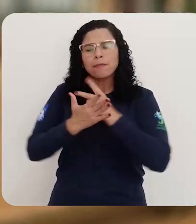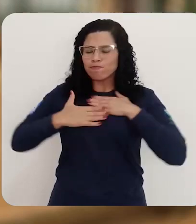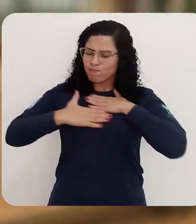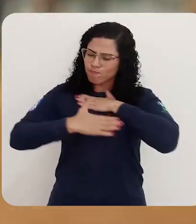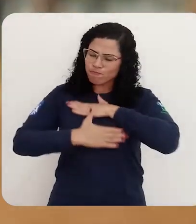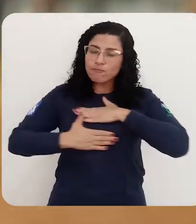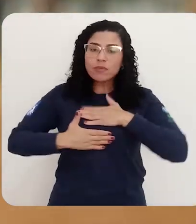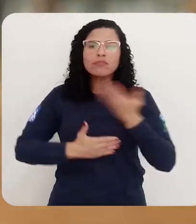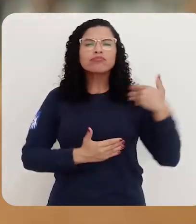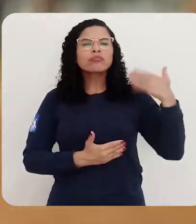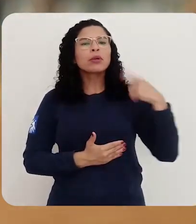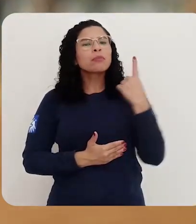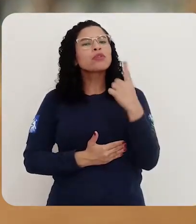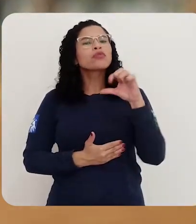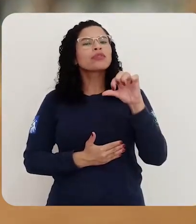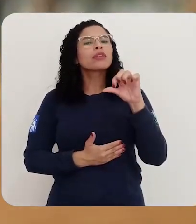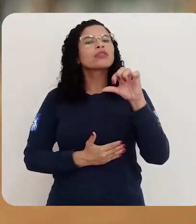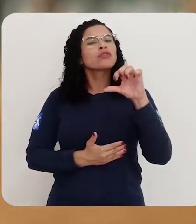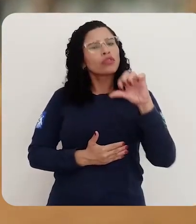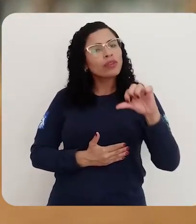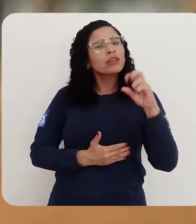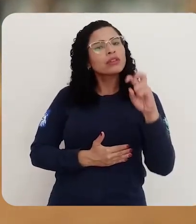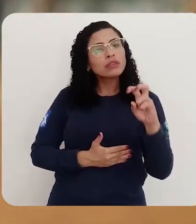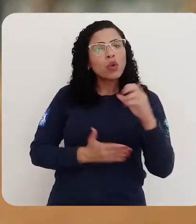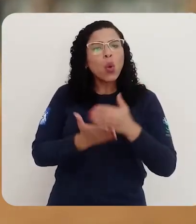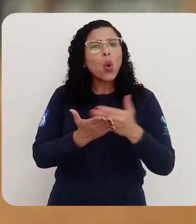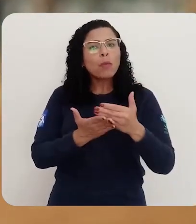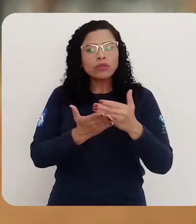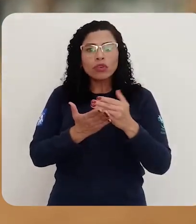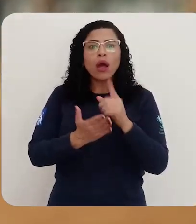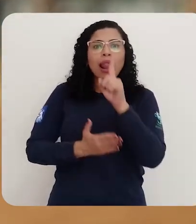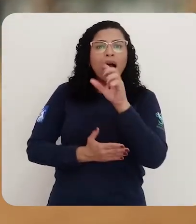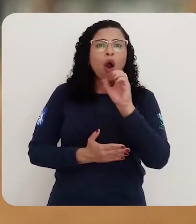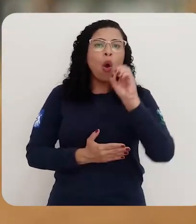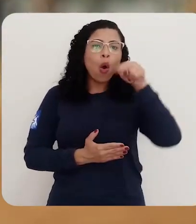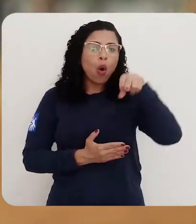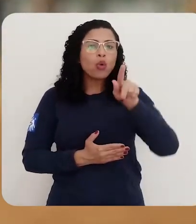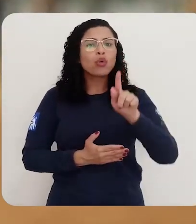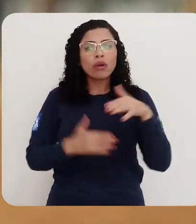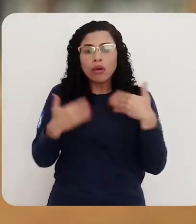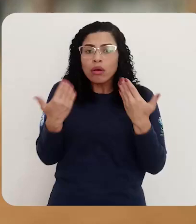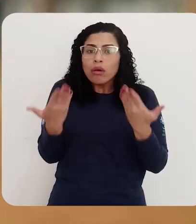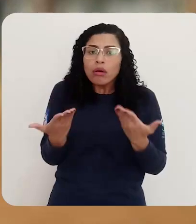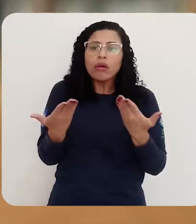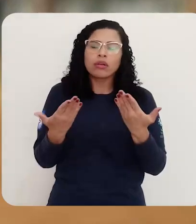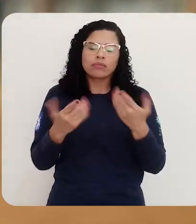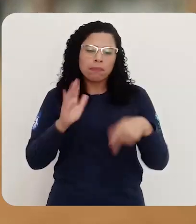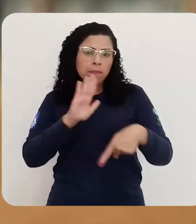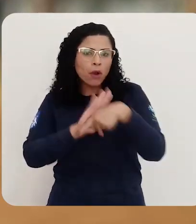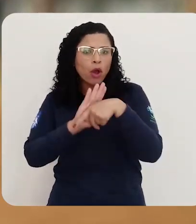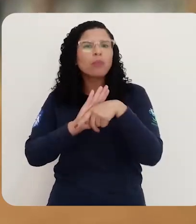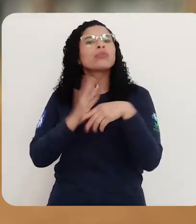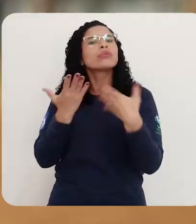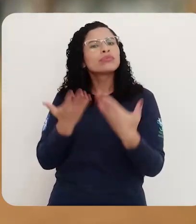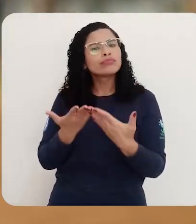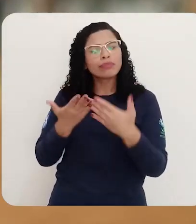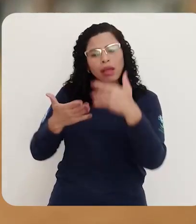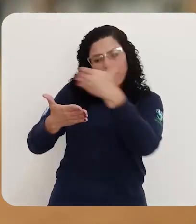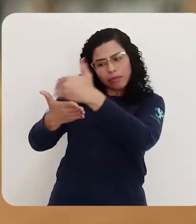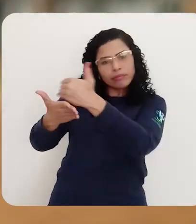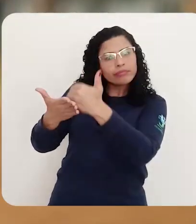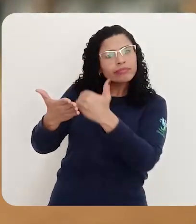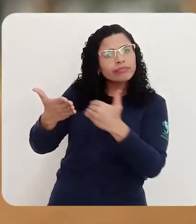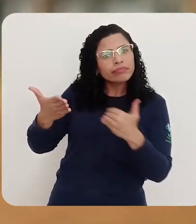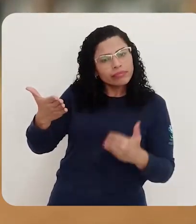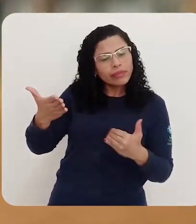com a terra. Em 1995, foi o início das reuniões na ONU que deram origem à Declaração de Direitos